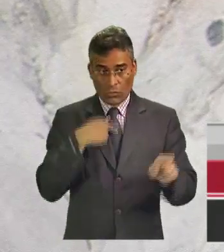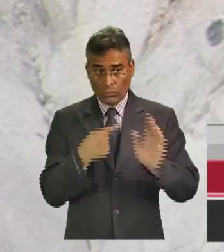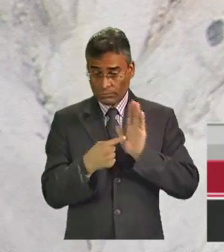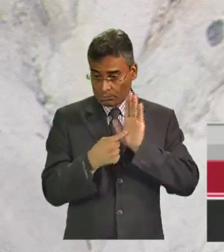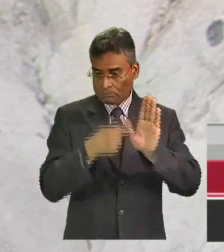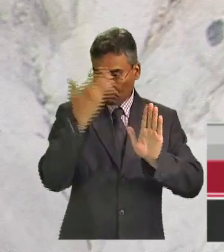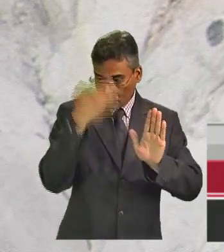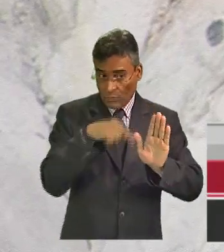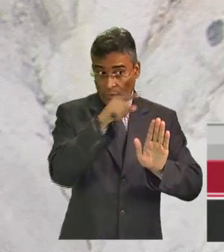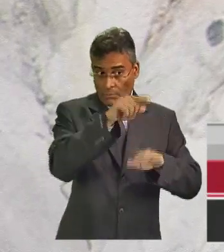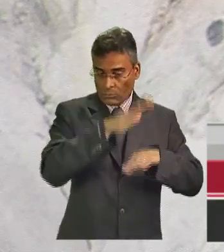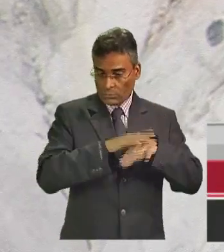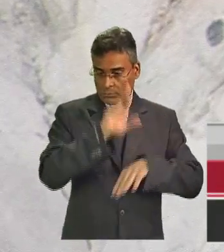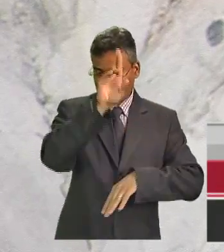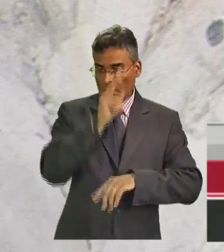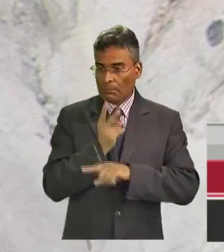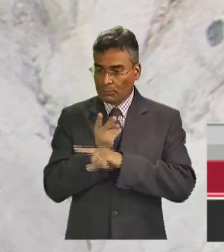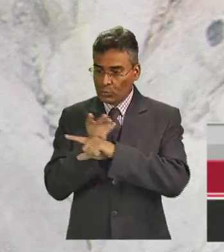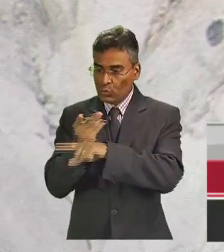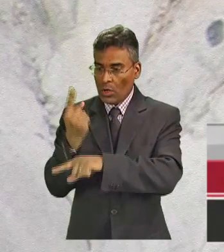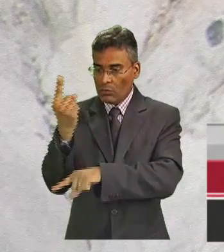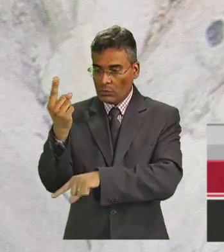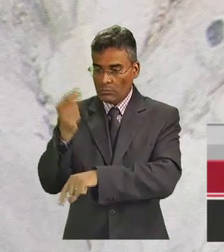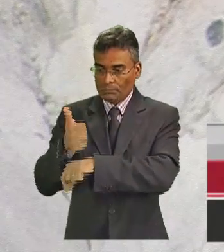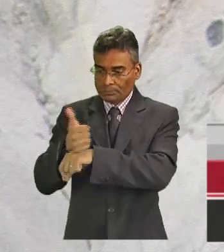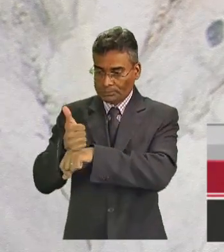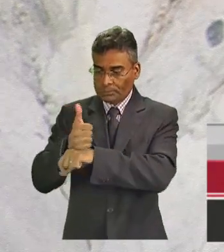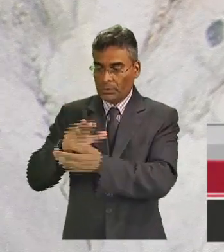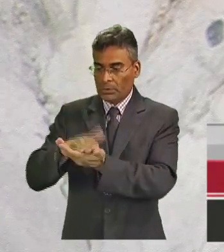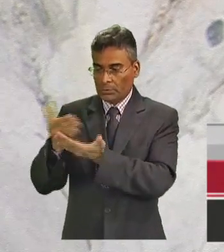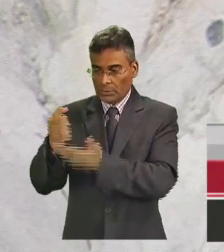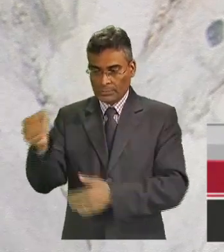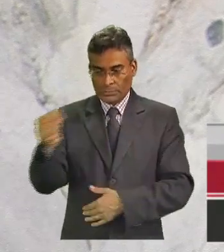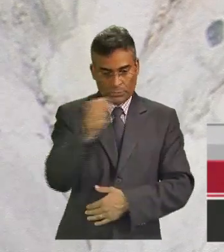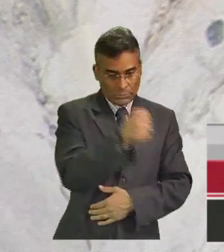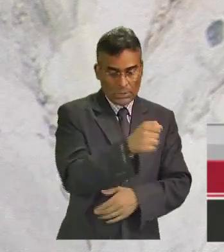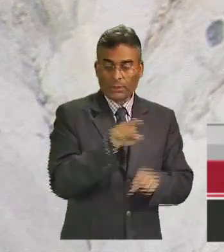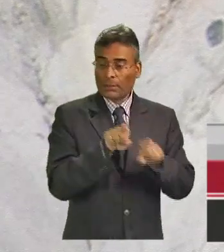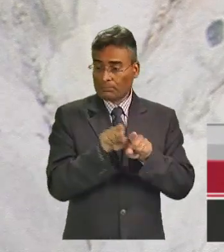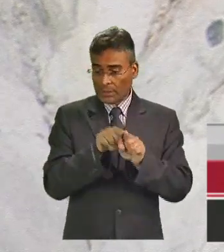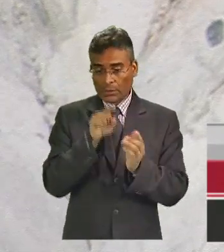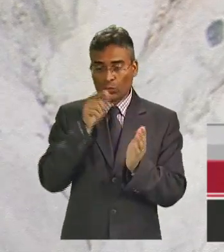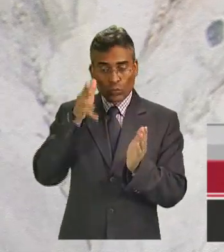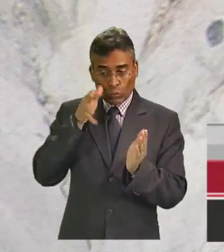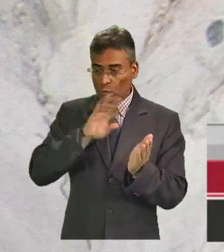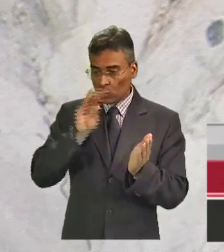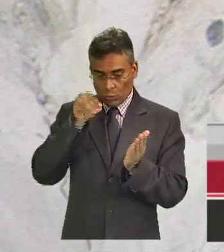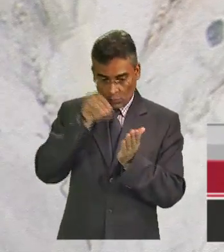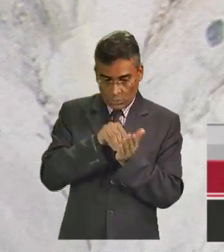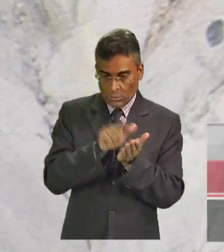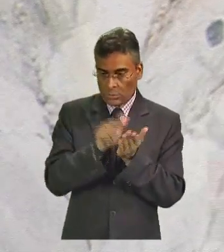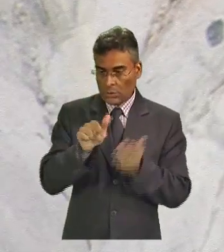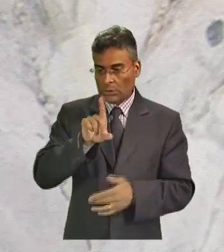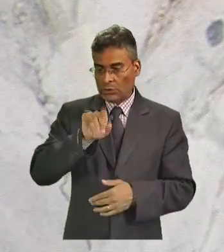e intérprete de Libras e bem como seja publicado em Diário Oficial todas as minhas palavras ditas aqui hoje. Muito obrigado, senhor presidente. Nobre